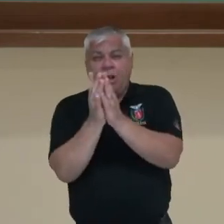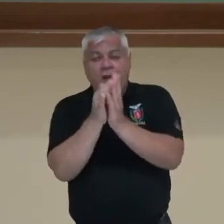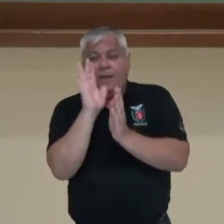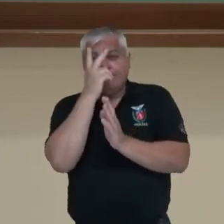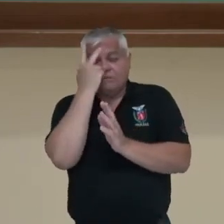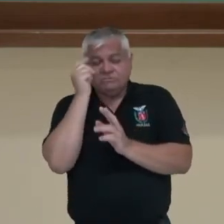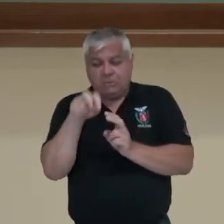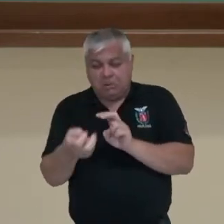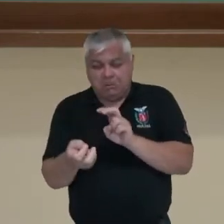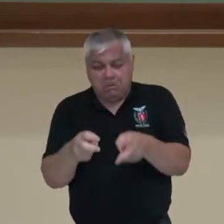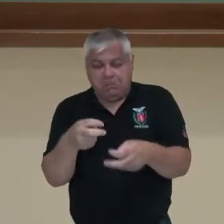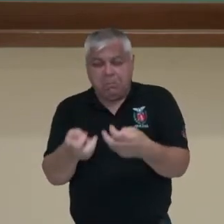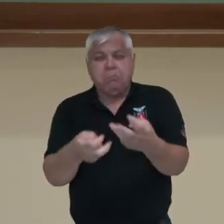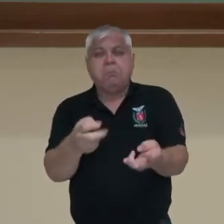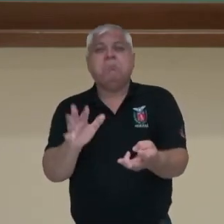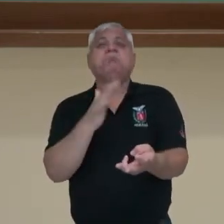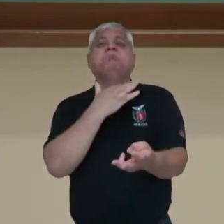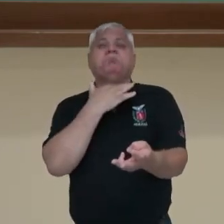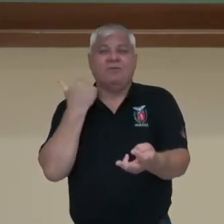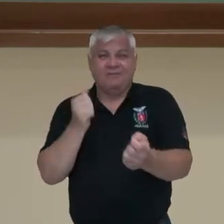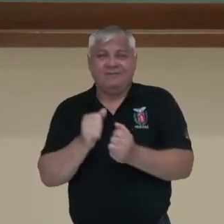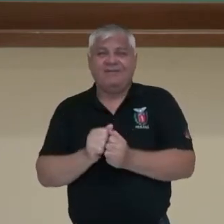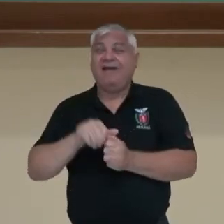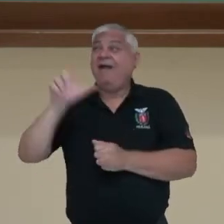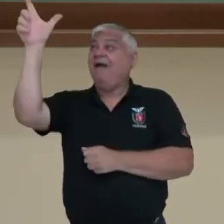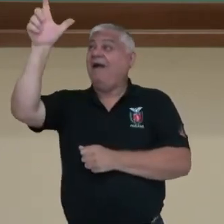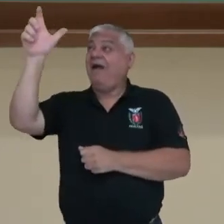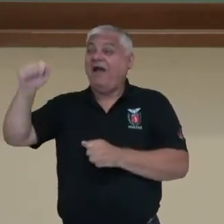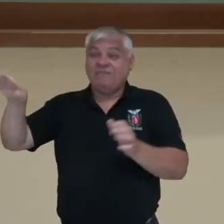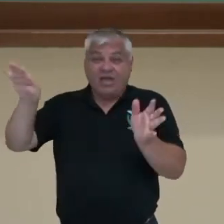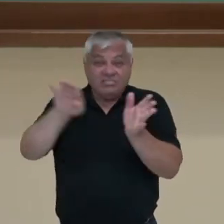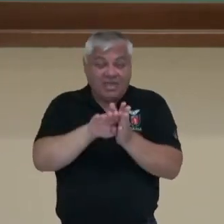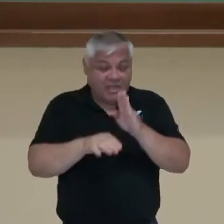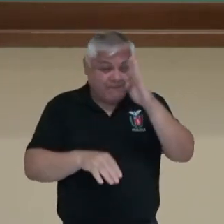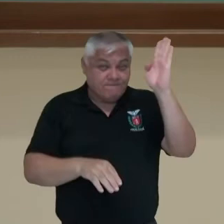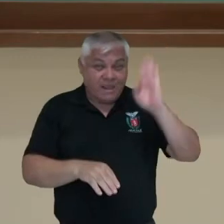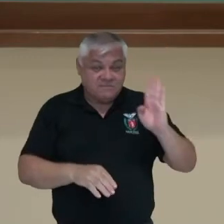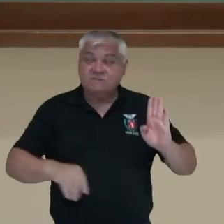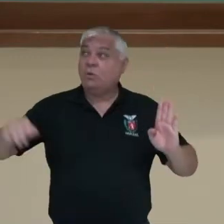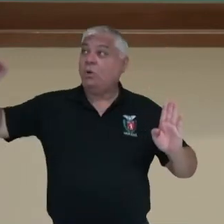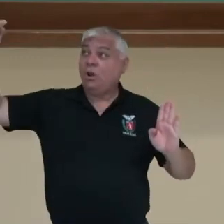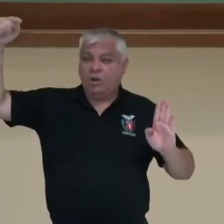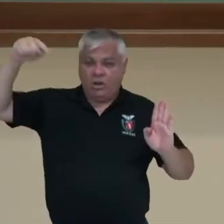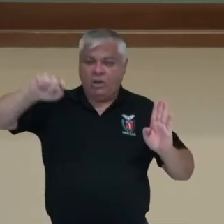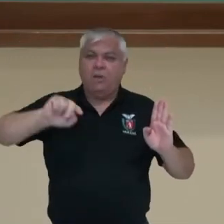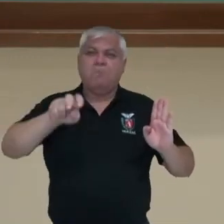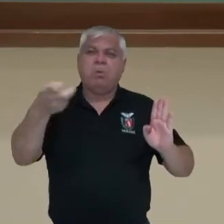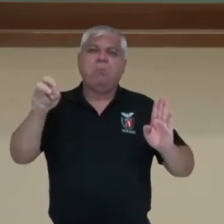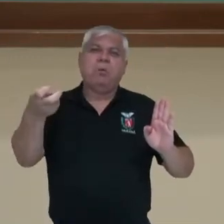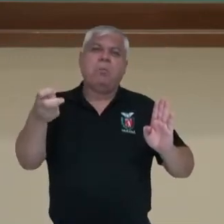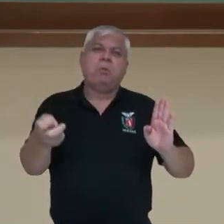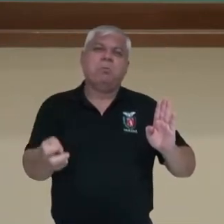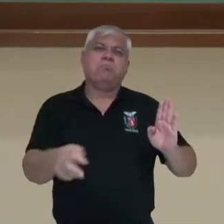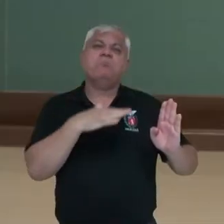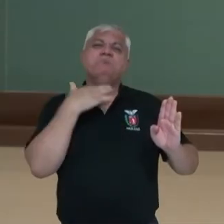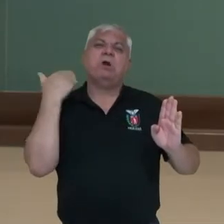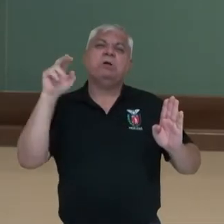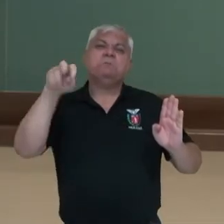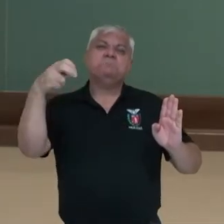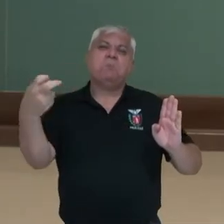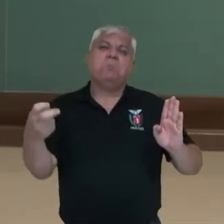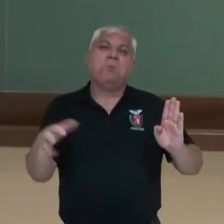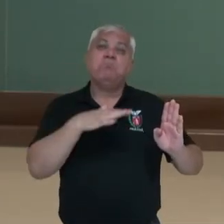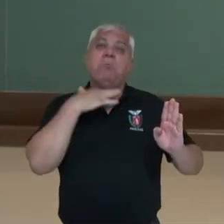trajeto entre a África até chegar no Brasil colonial, na América Portuguesa colonial. Então, esses